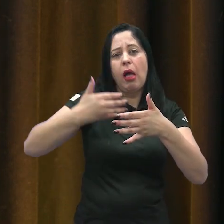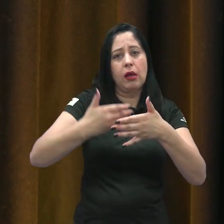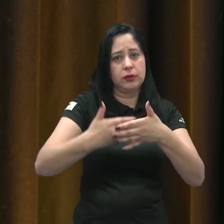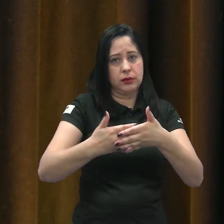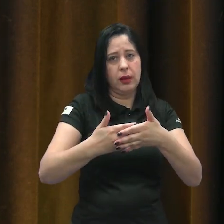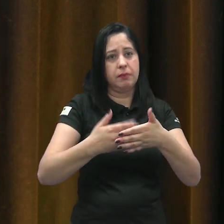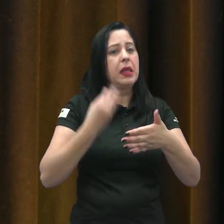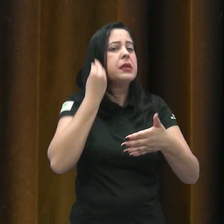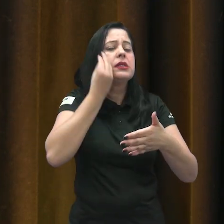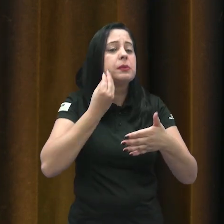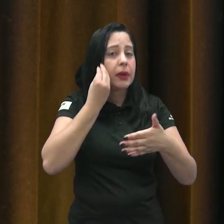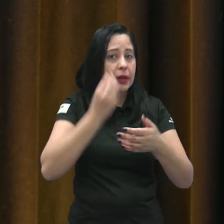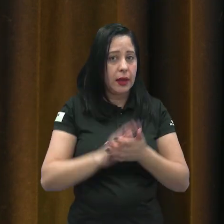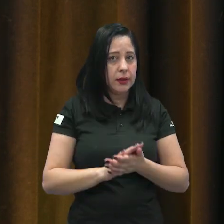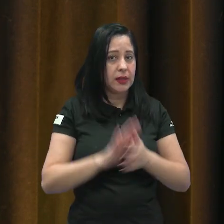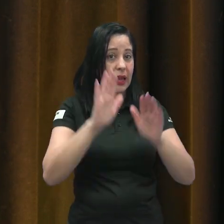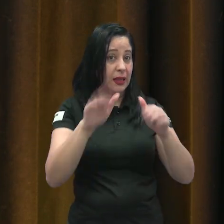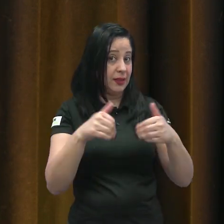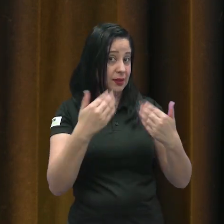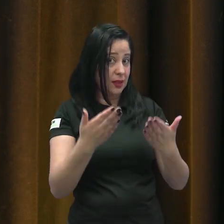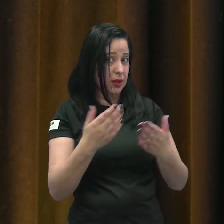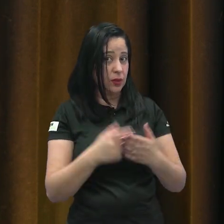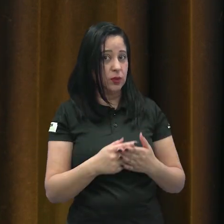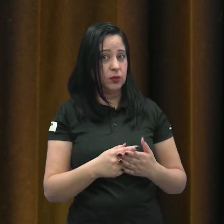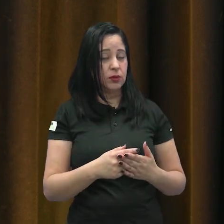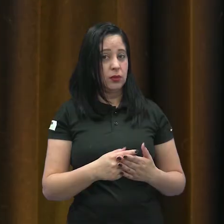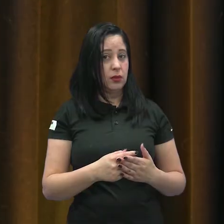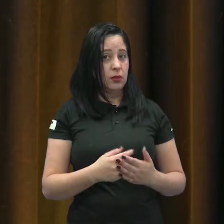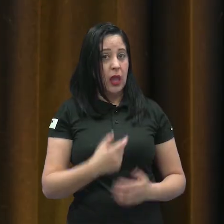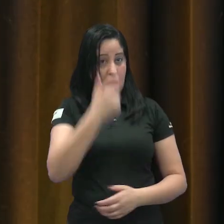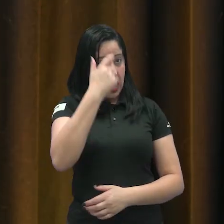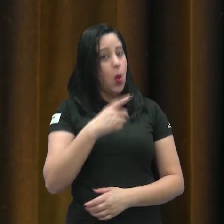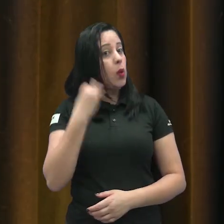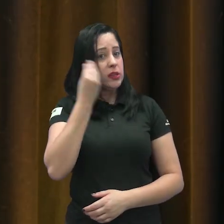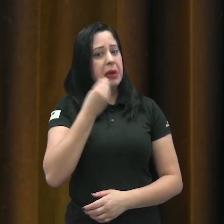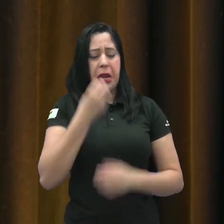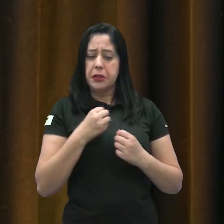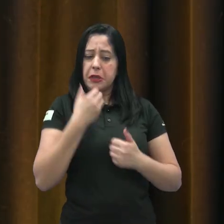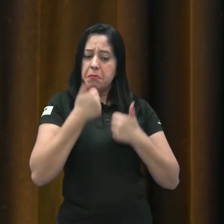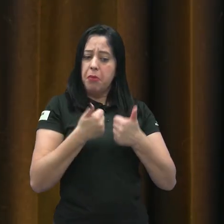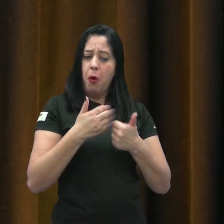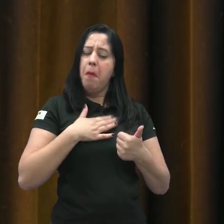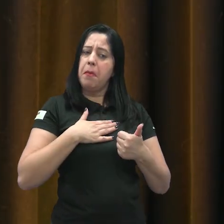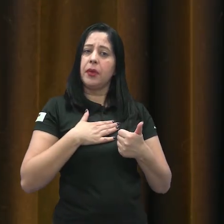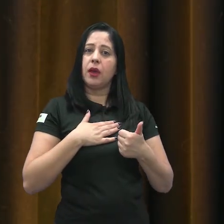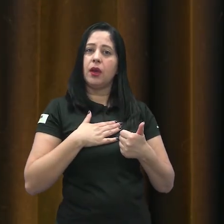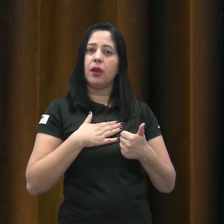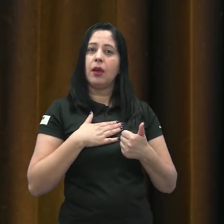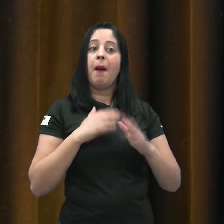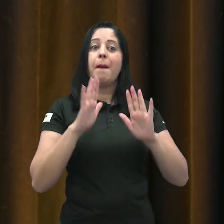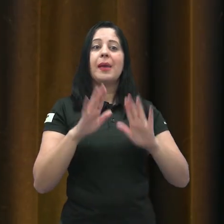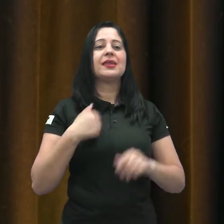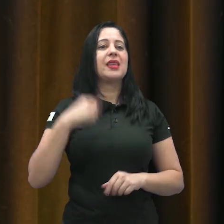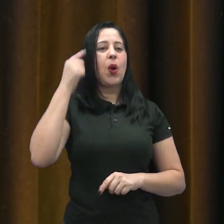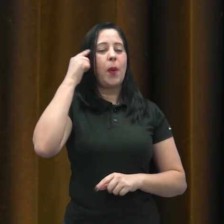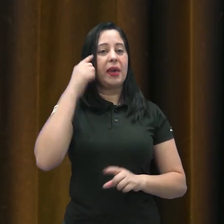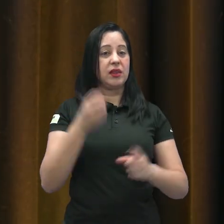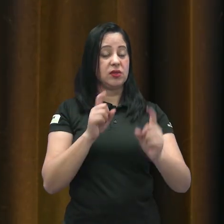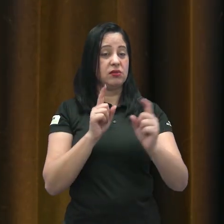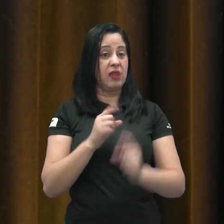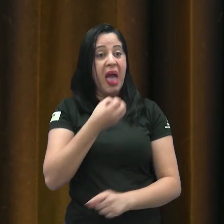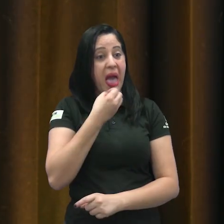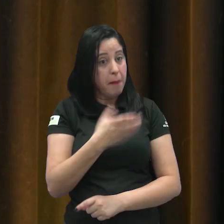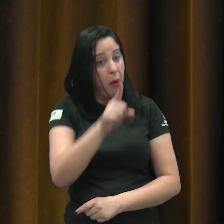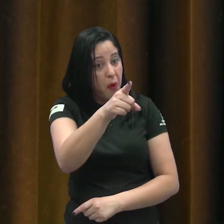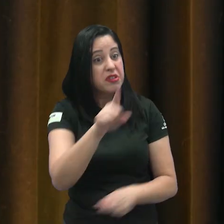eu tenho de experiência para mim. Então, eu posso ter uma experiência que isso aqui é bom para mim. E eu vou acreditando que aquilo dali é